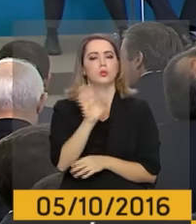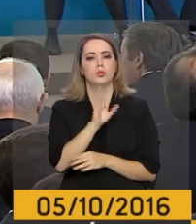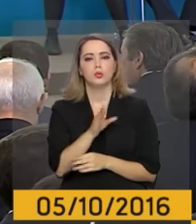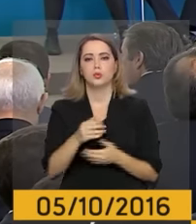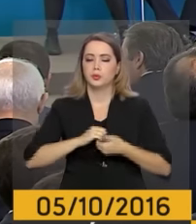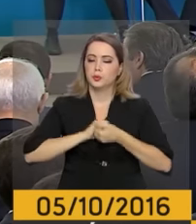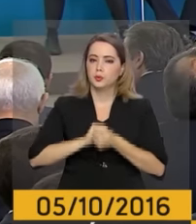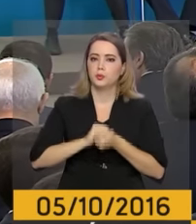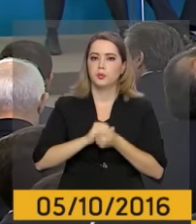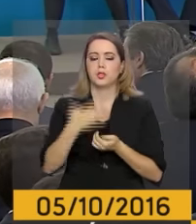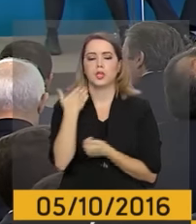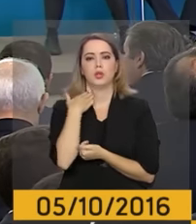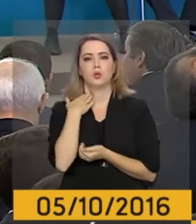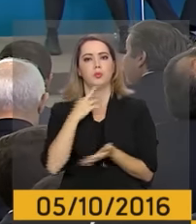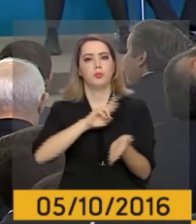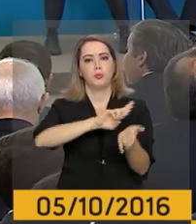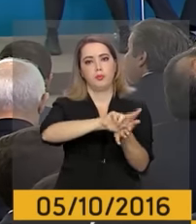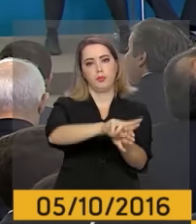Unicef, Unesco,